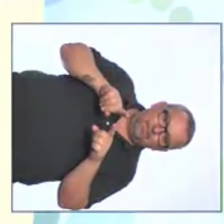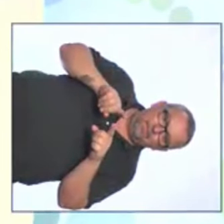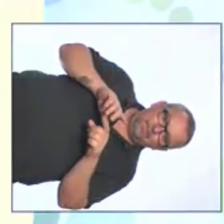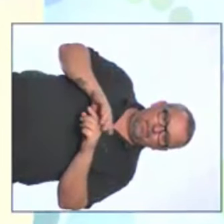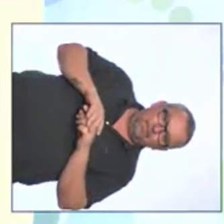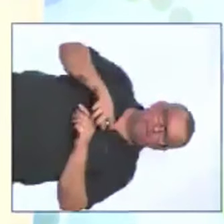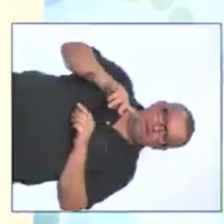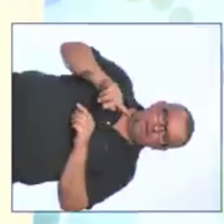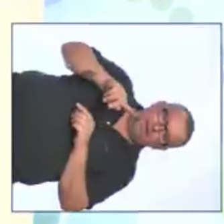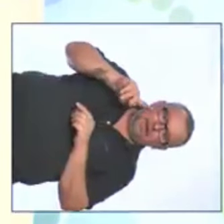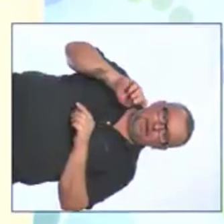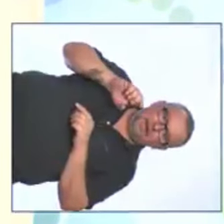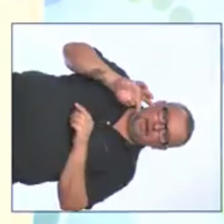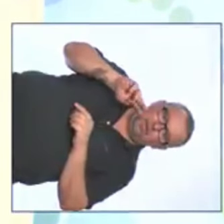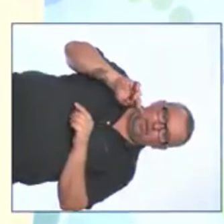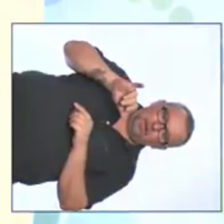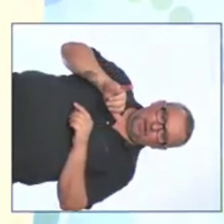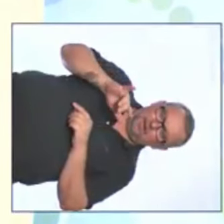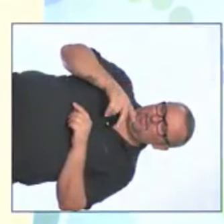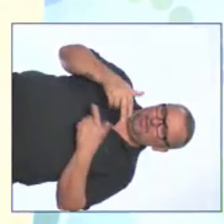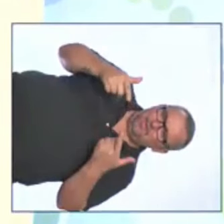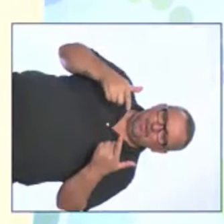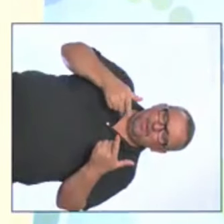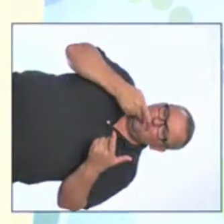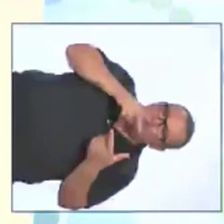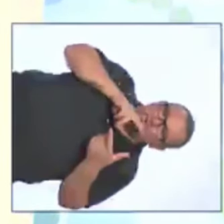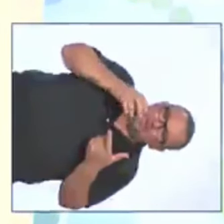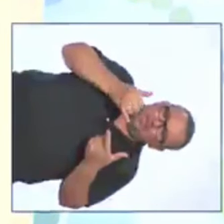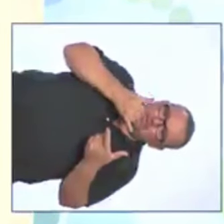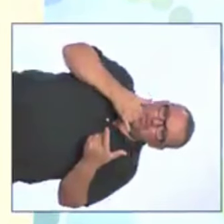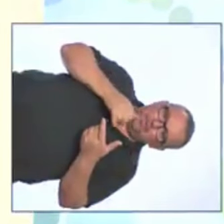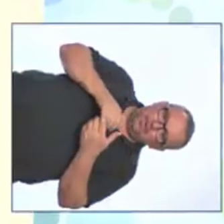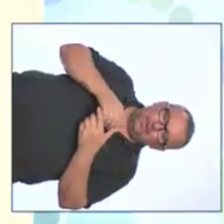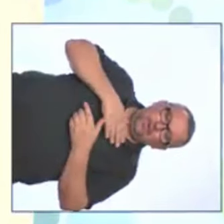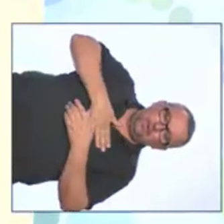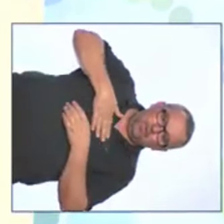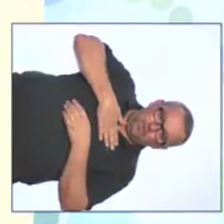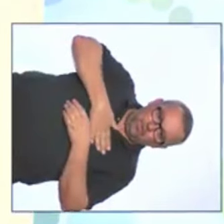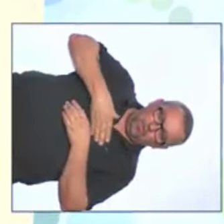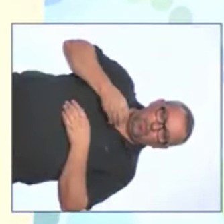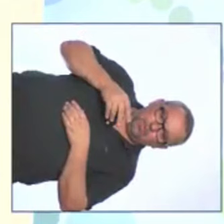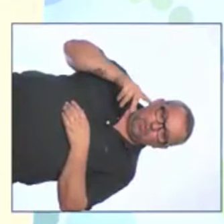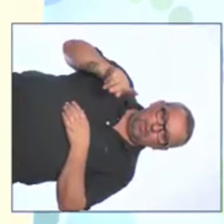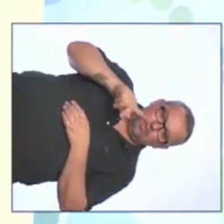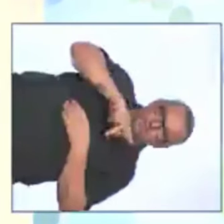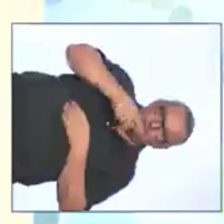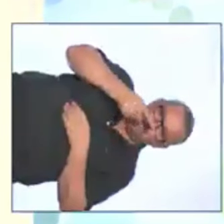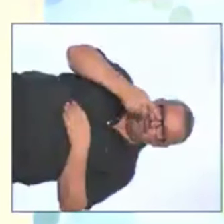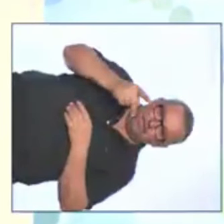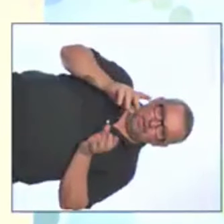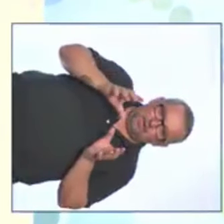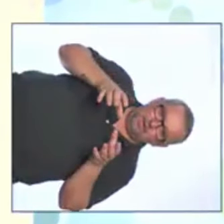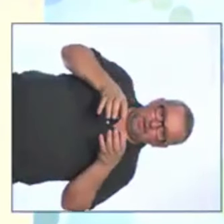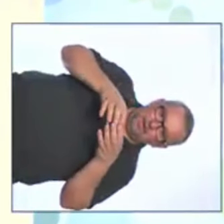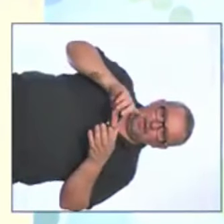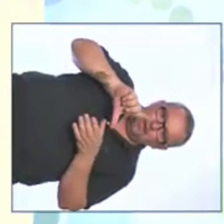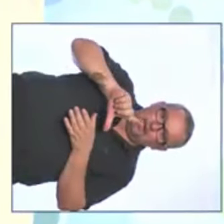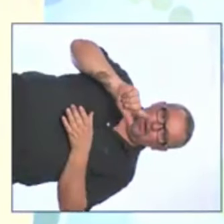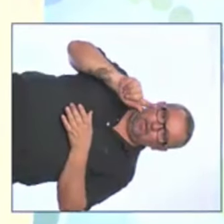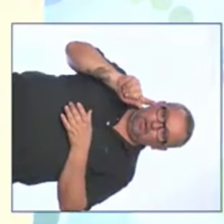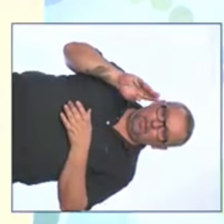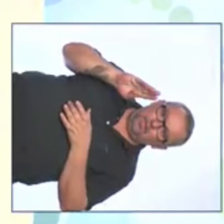Ketuli sei lá alguma coisa assim se eu falei seu nome errado me desculpe gostou muito que a professora mencionou a comunidade LGBT